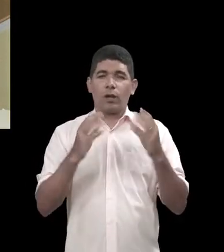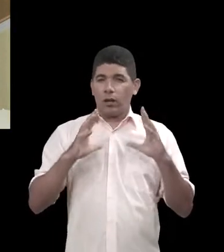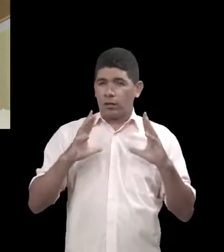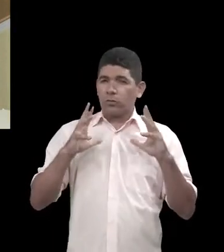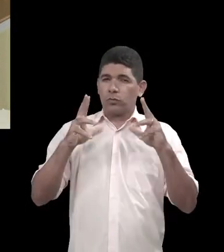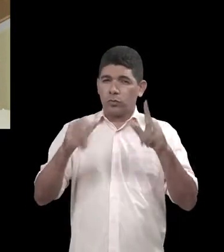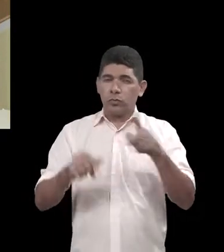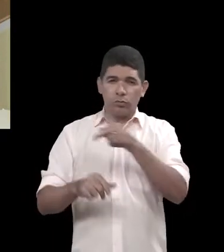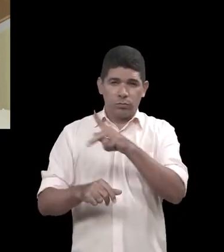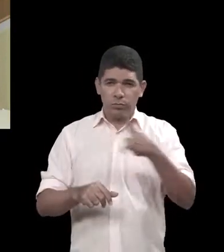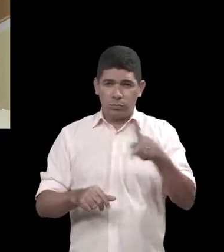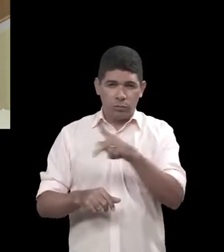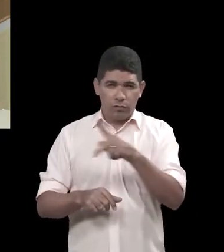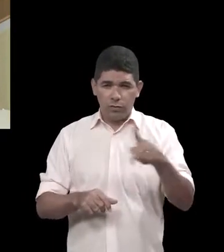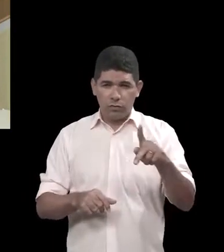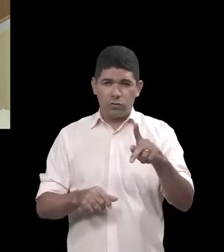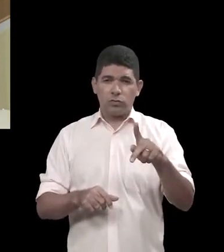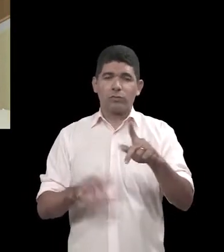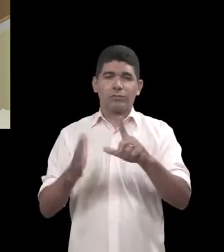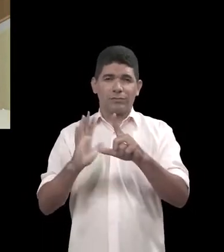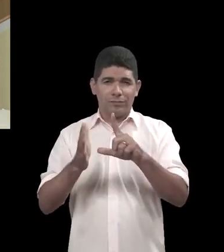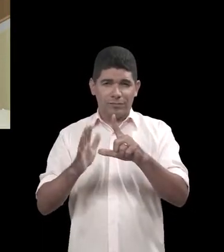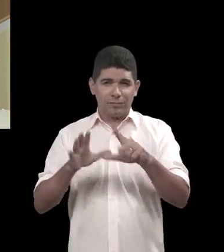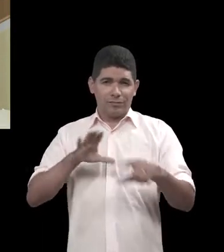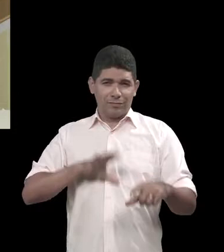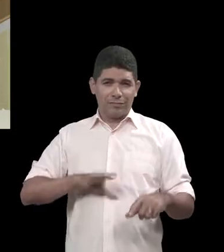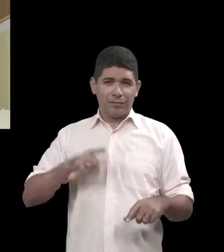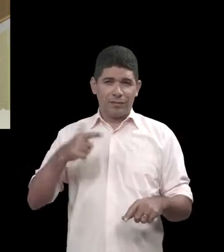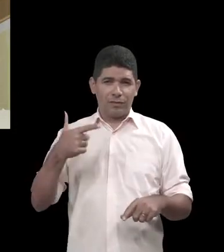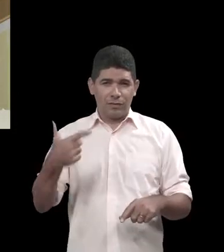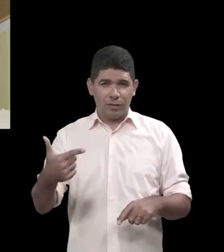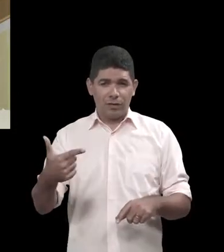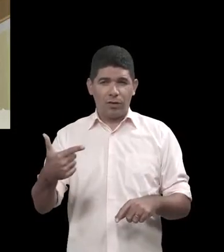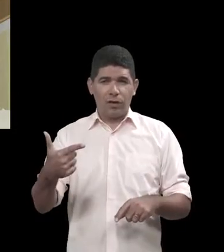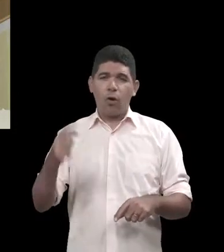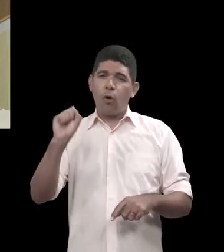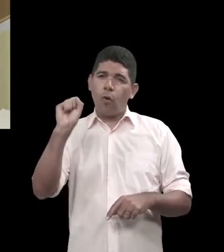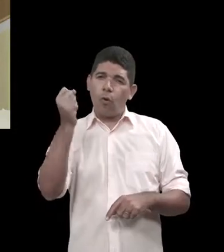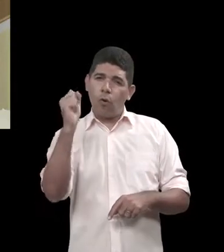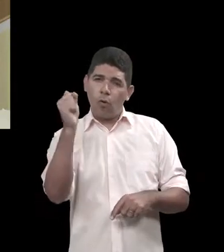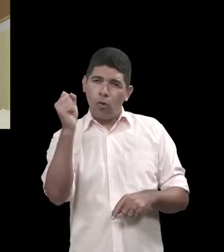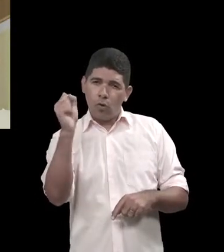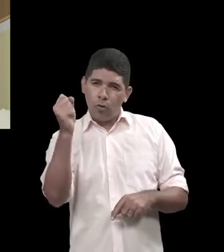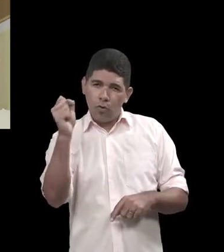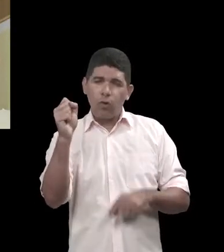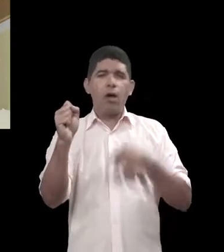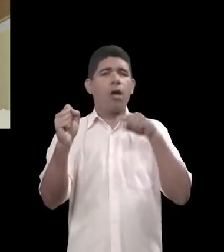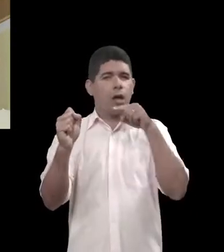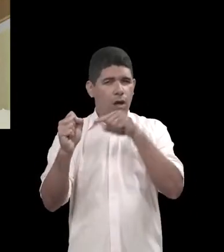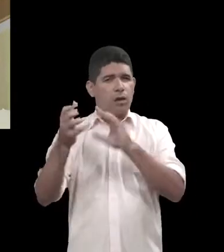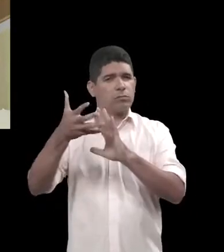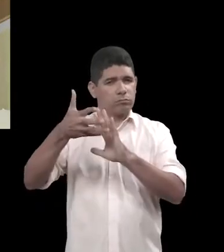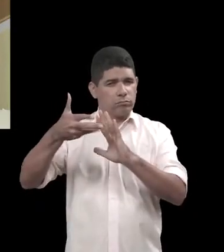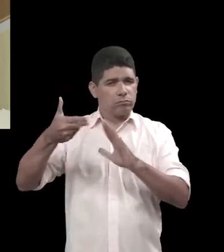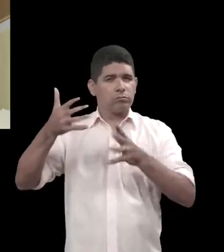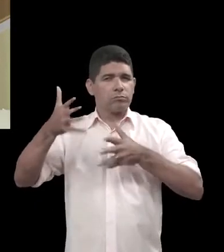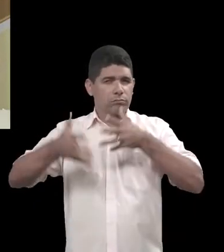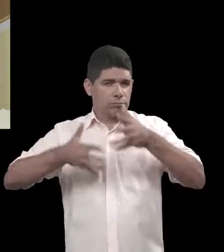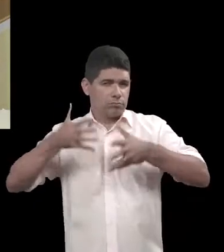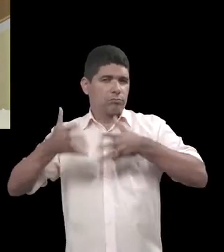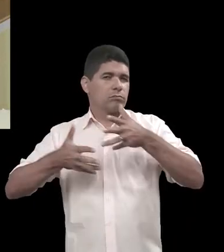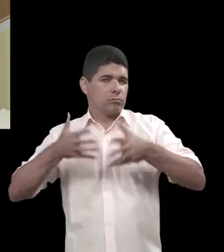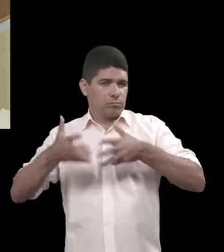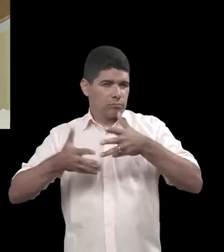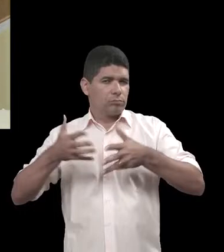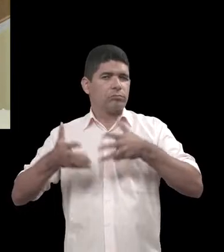são 8, têm influência em língua de sinais. Então, a gente que ministra as disciplinas da área mesmo,